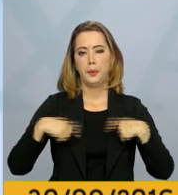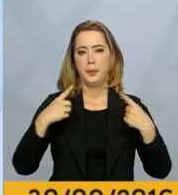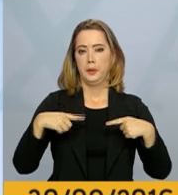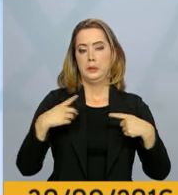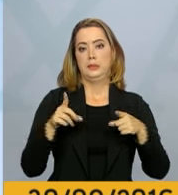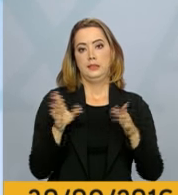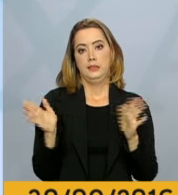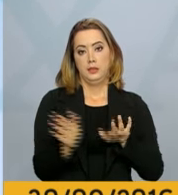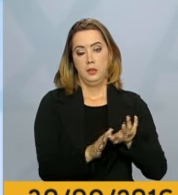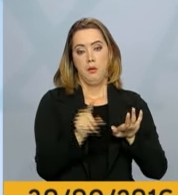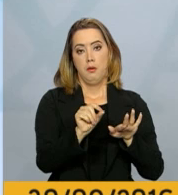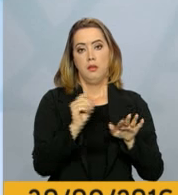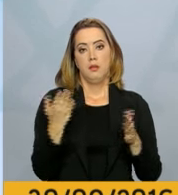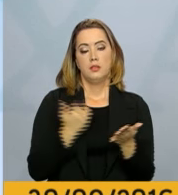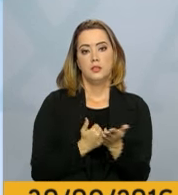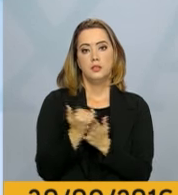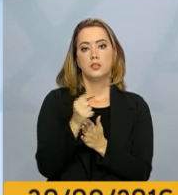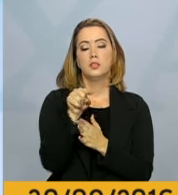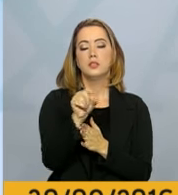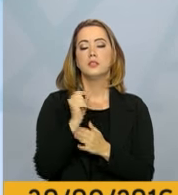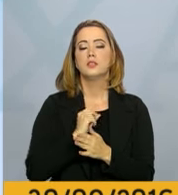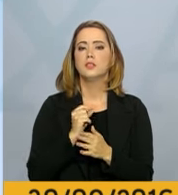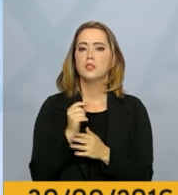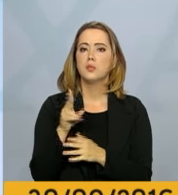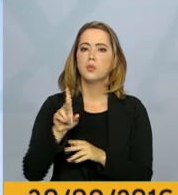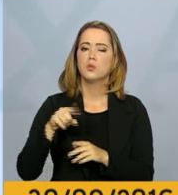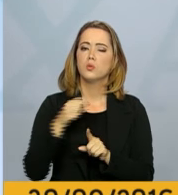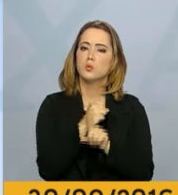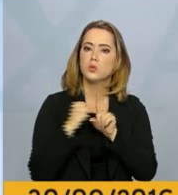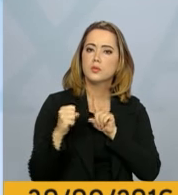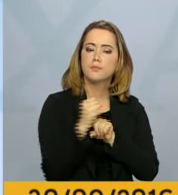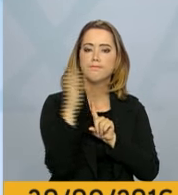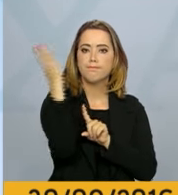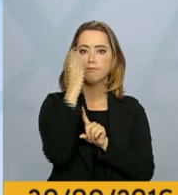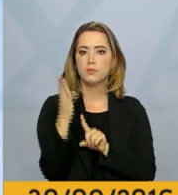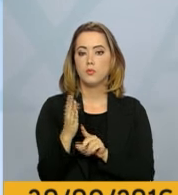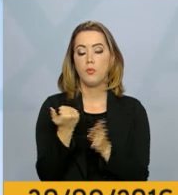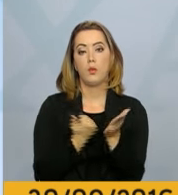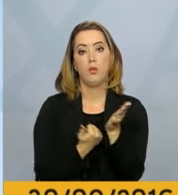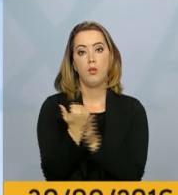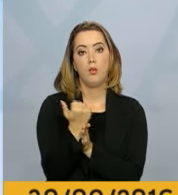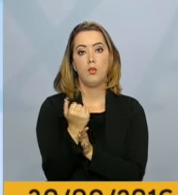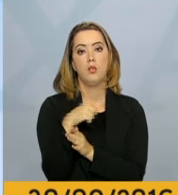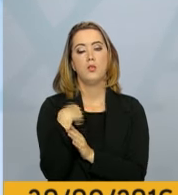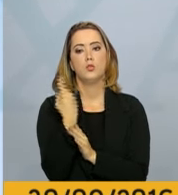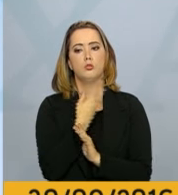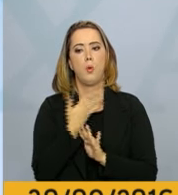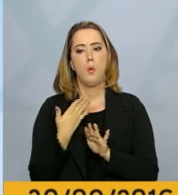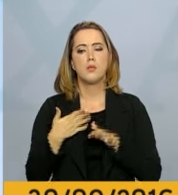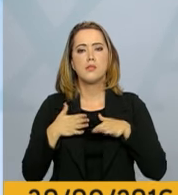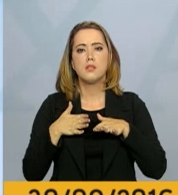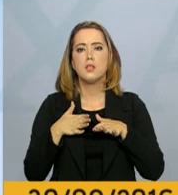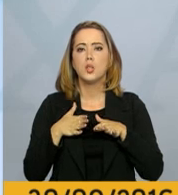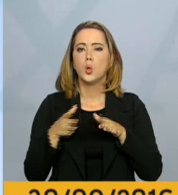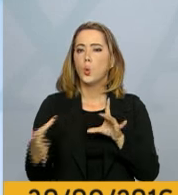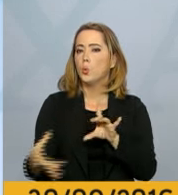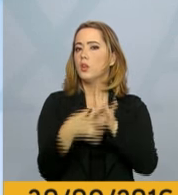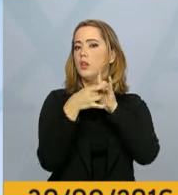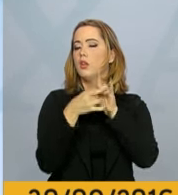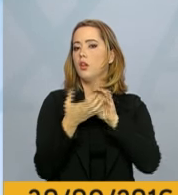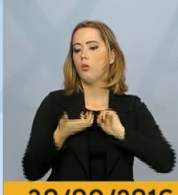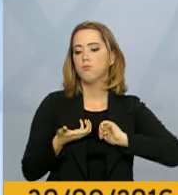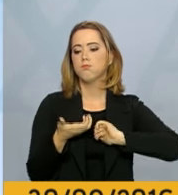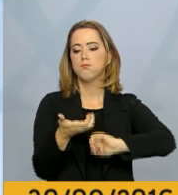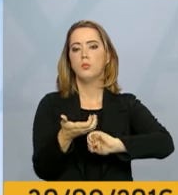né? Aliás, desde o início, nós nos valemos de nossa boa integração com o Congresso Nacional